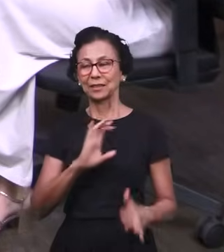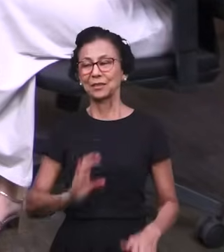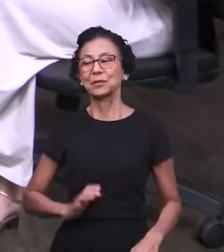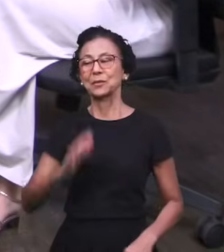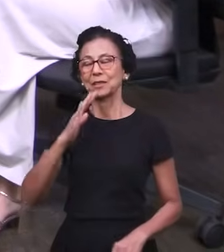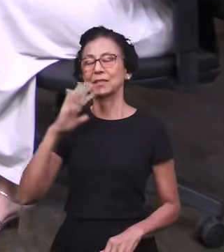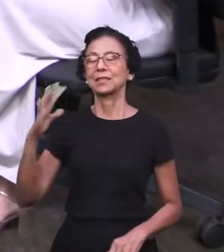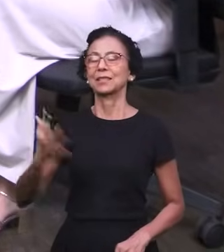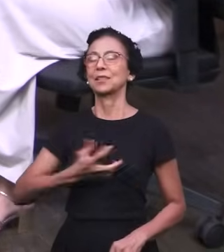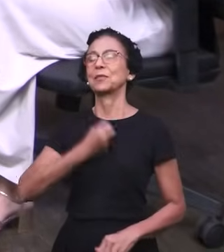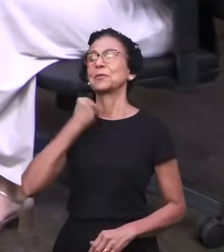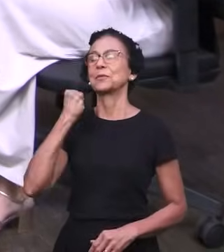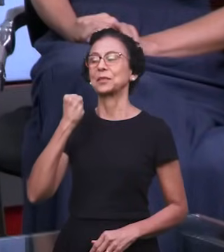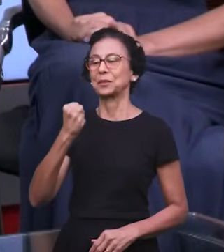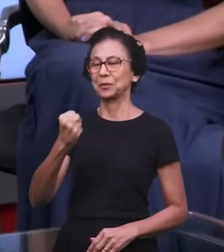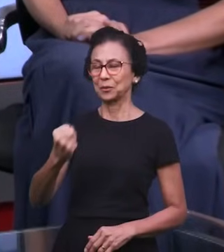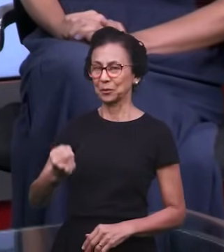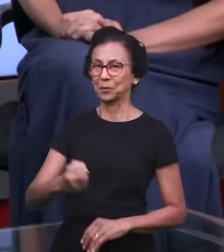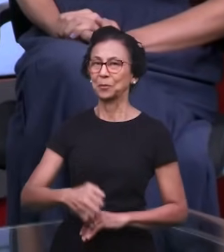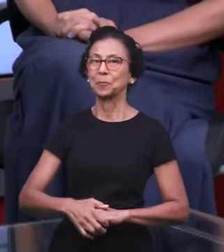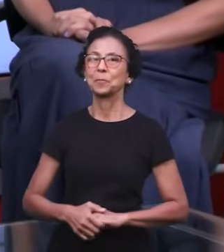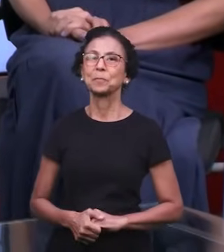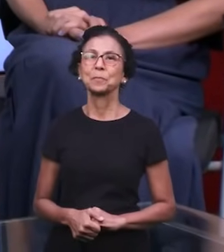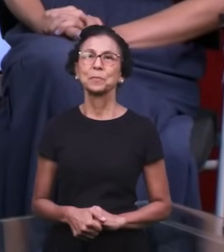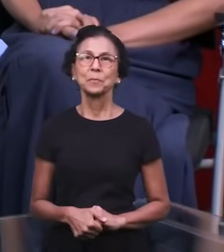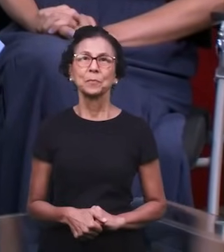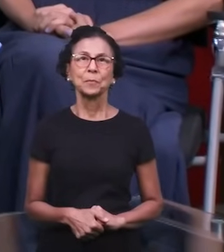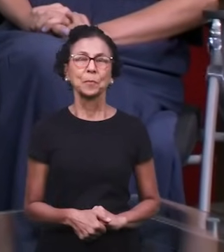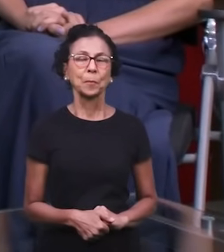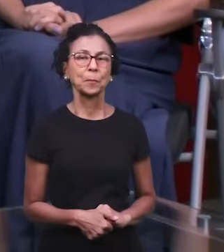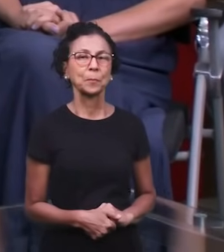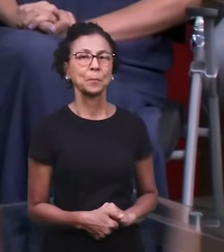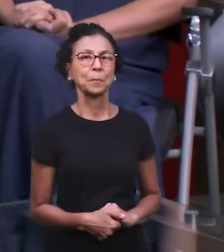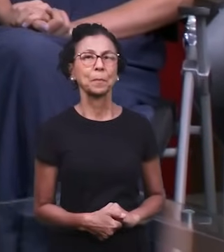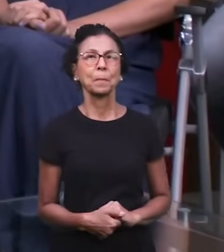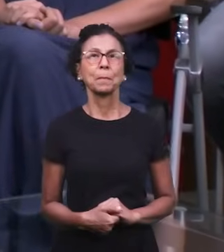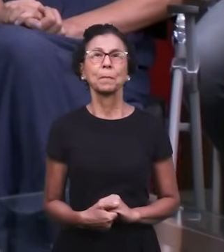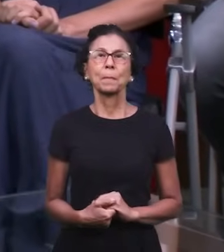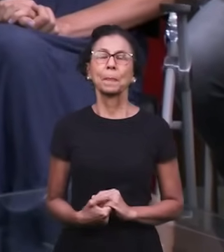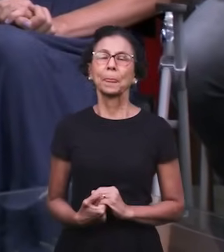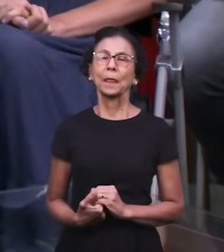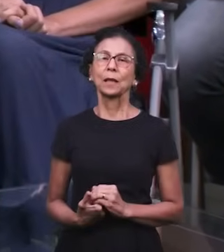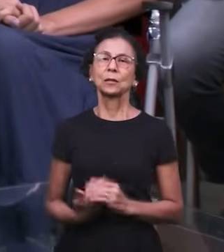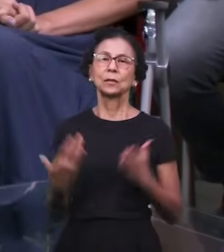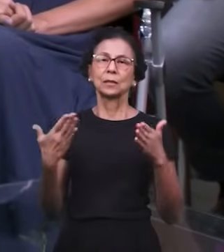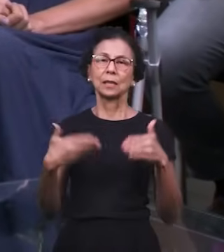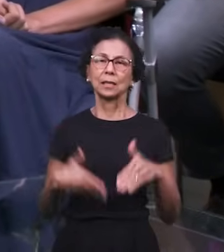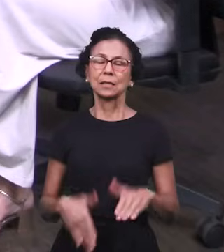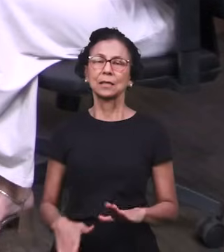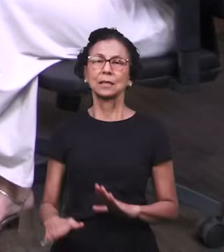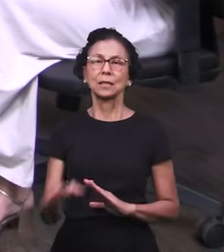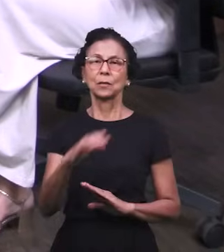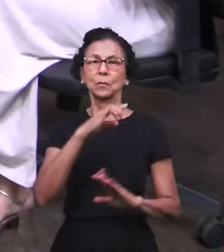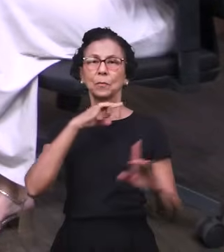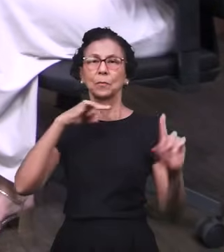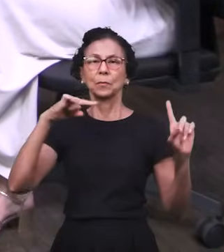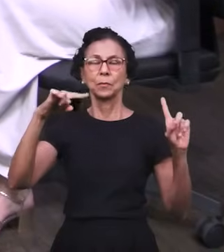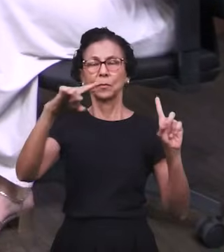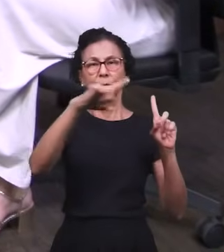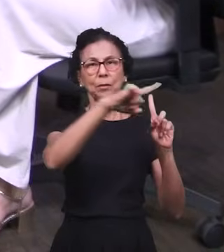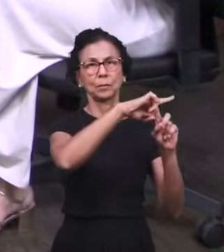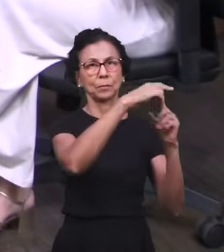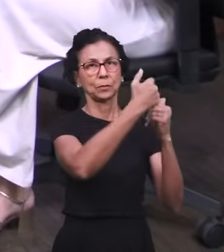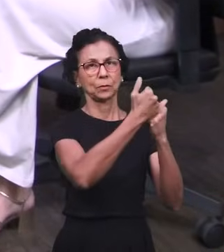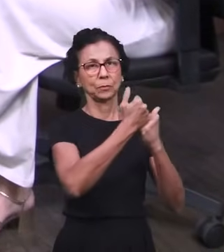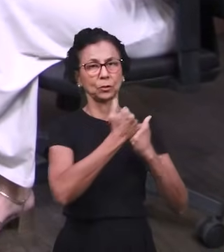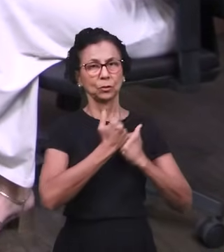dar uma nova vida. Louvado seja o nome do Senhor. Amém. Amém, glória a Jesus. Respondido? Há um